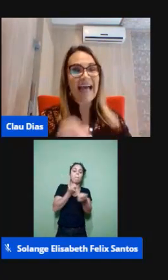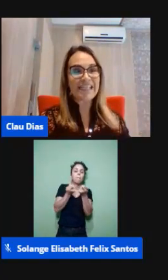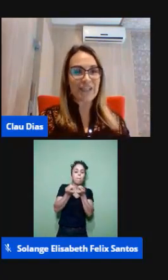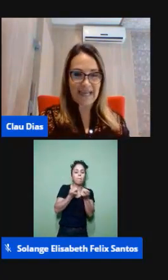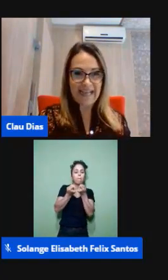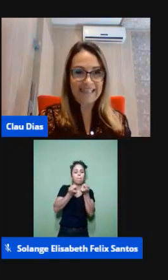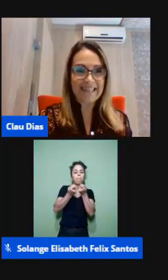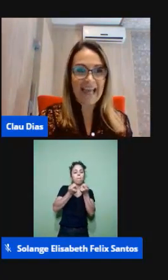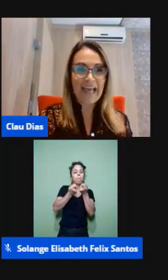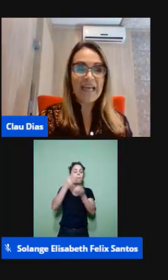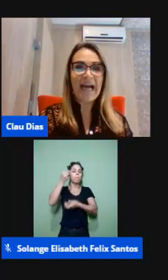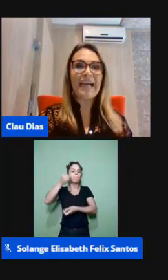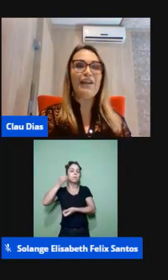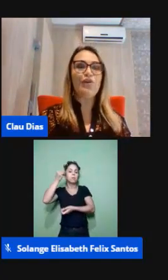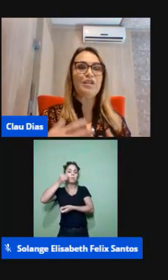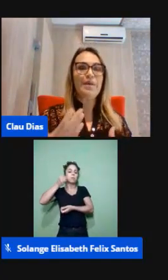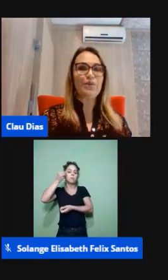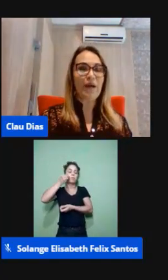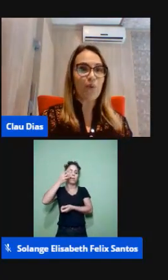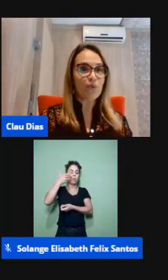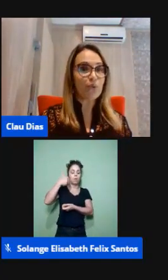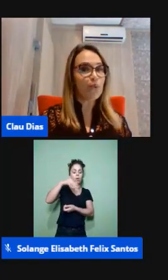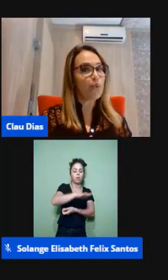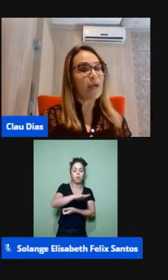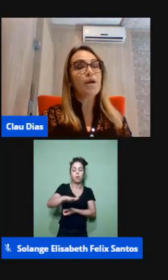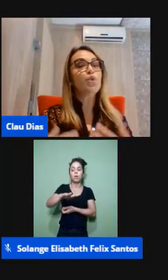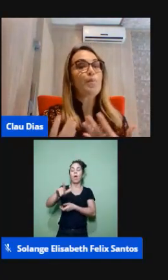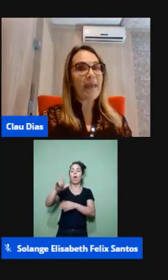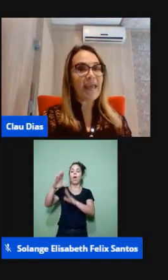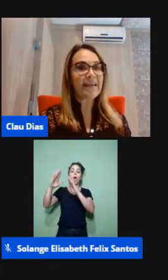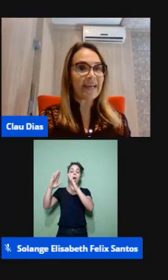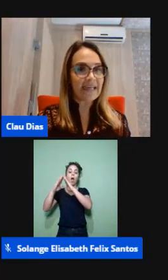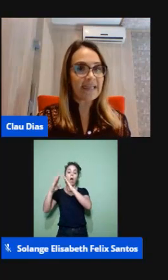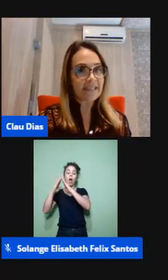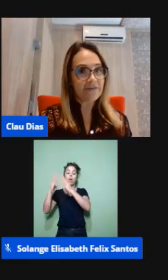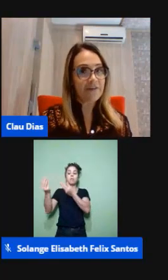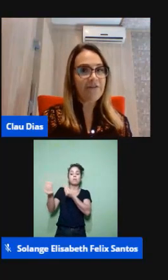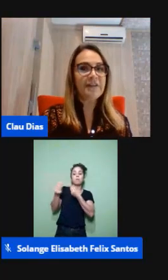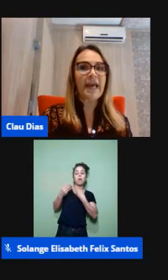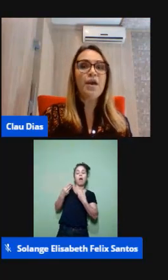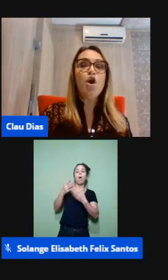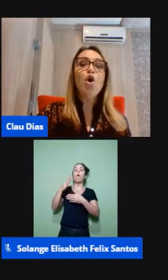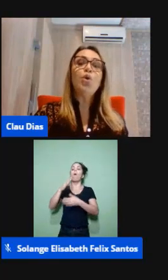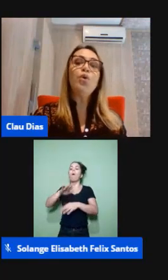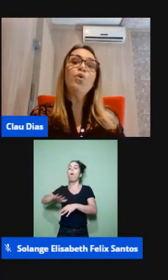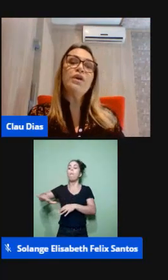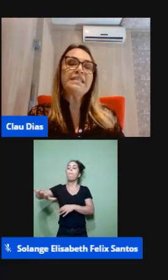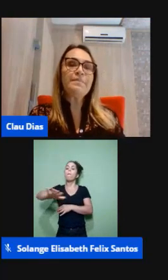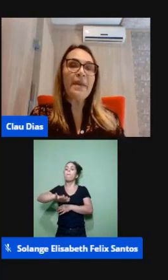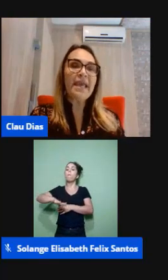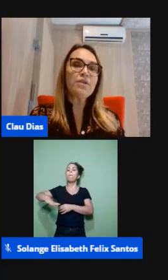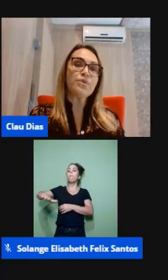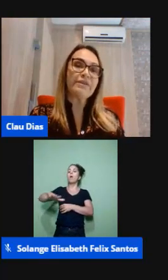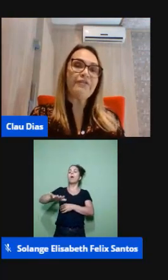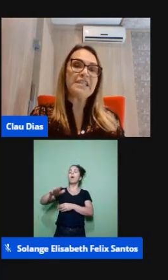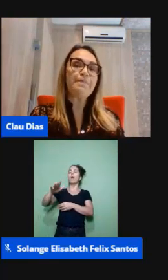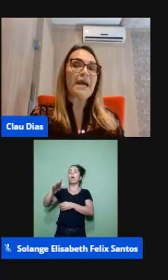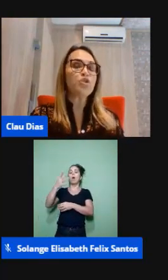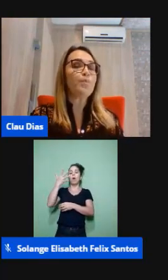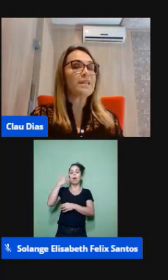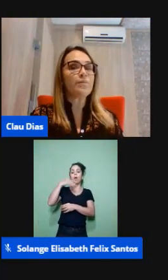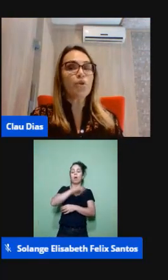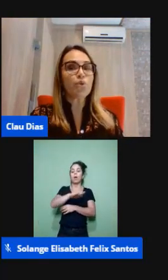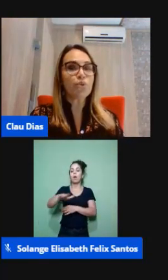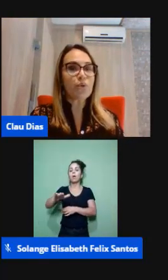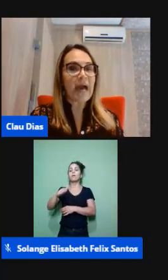que ela traz de casa, né? Aquele conhecimento da cultura, do meio que aquela criança vive, né? Com o conhecimento que faz